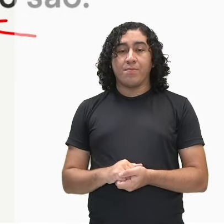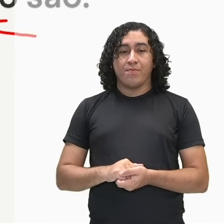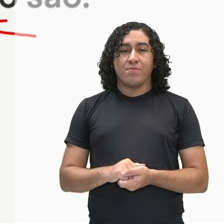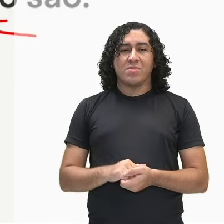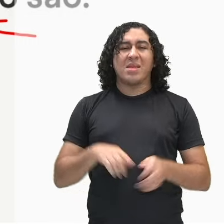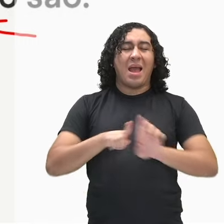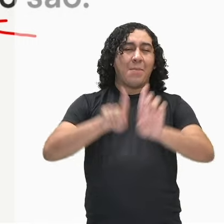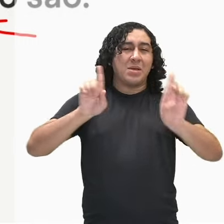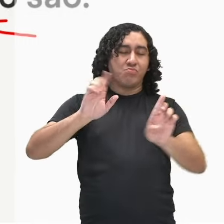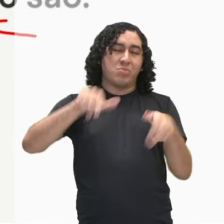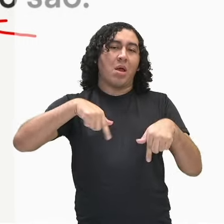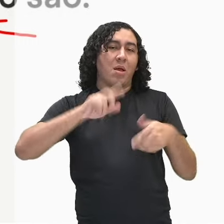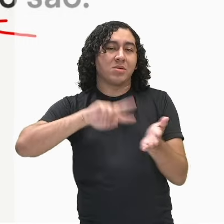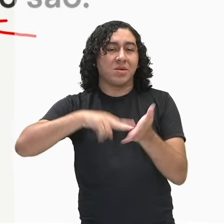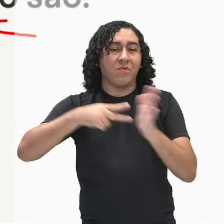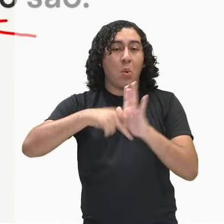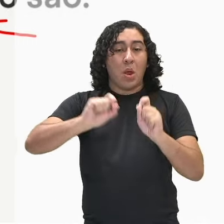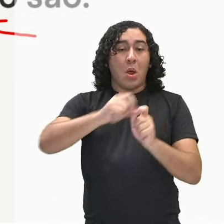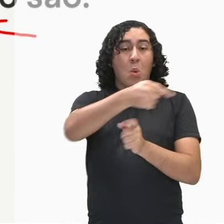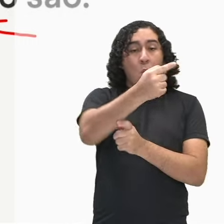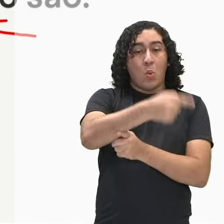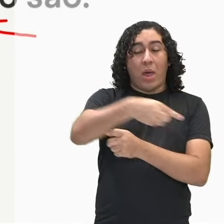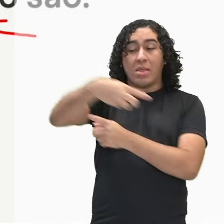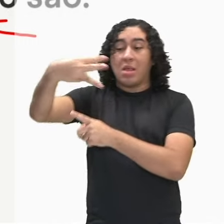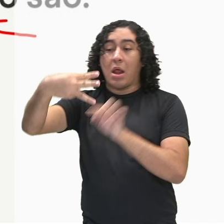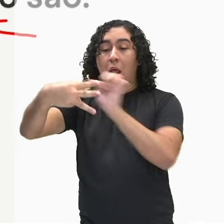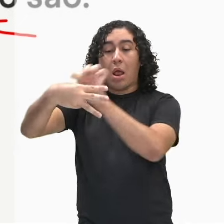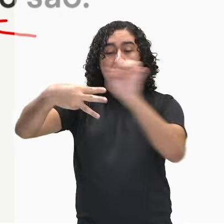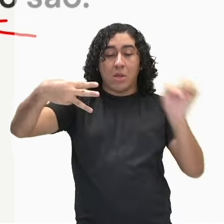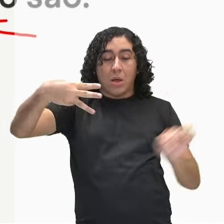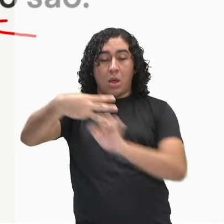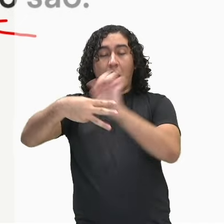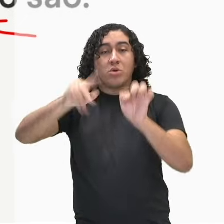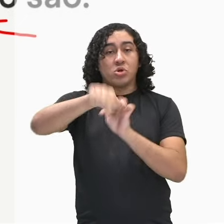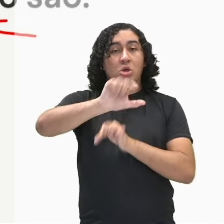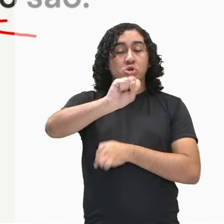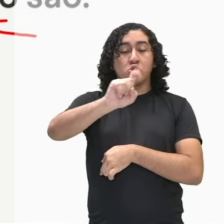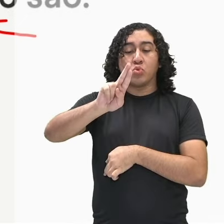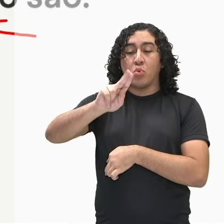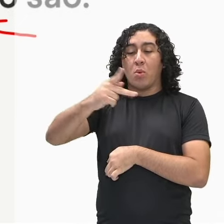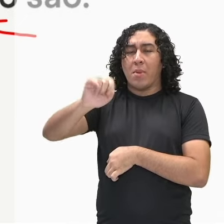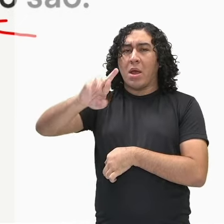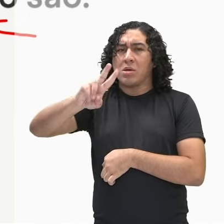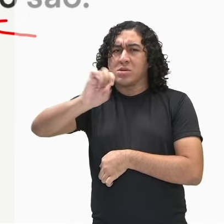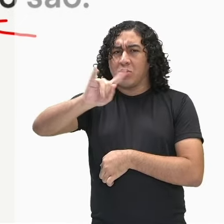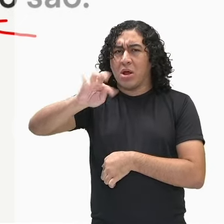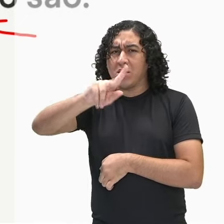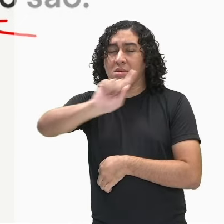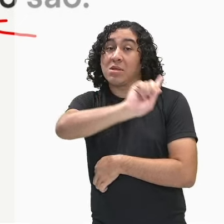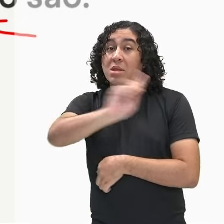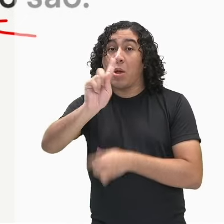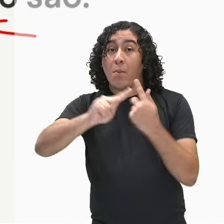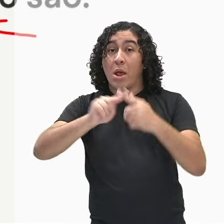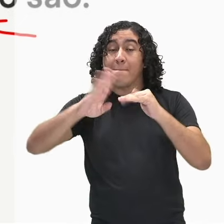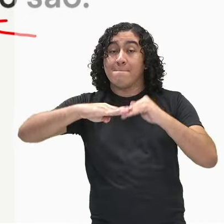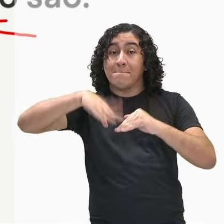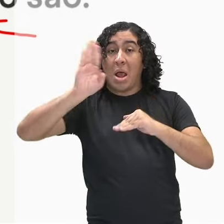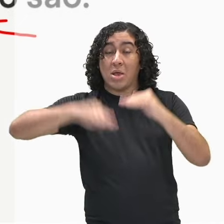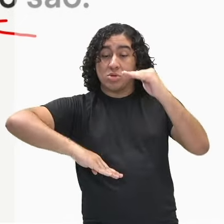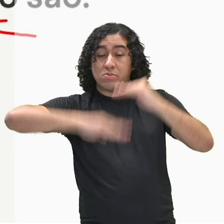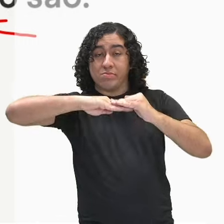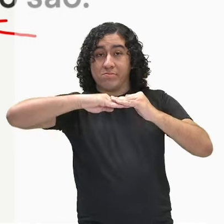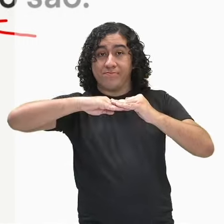então aqui são 2 soluções que elas são super saturadas? Não, porque ele colocou mais do que era para